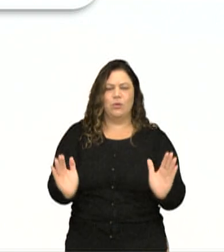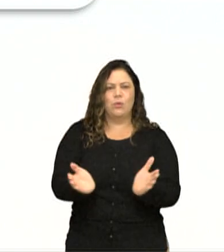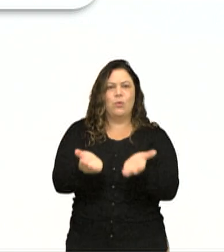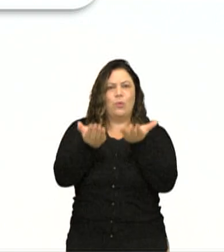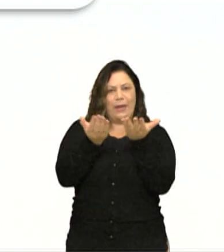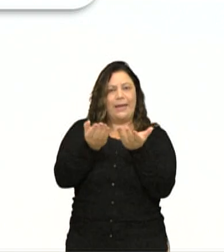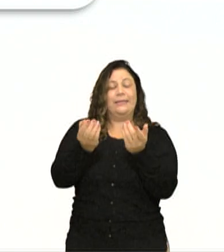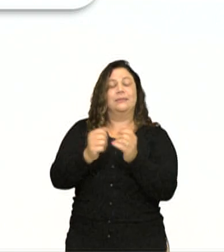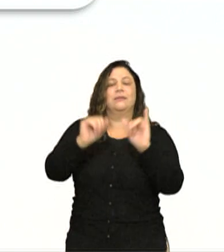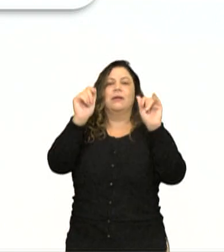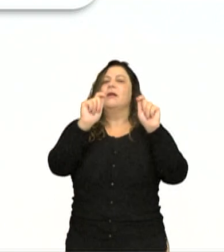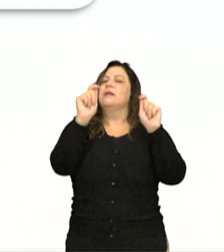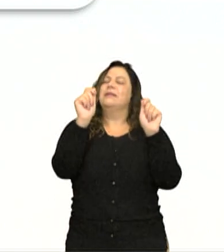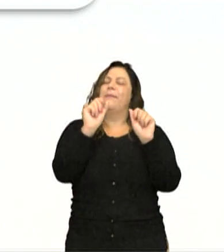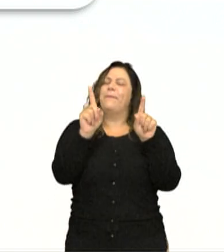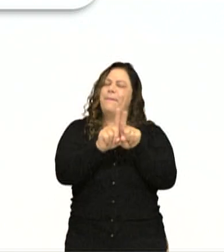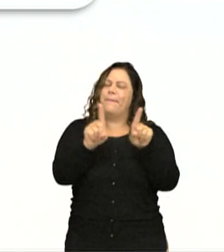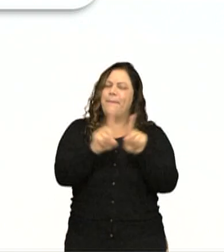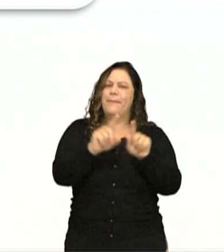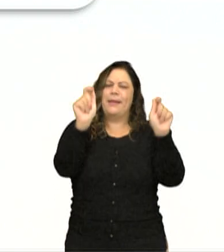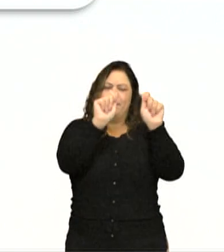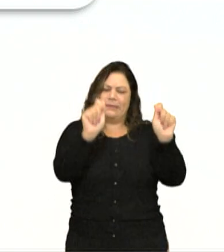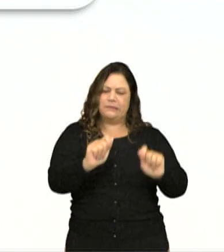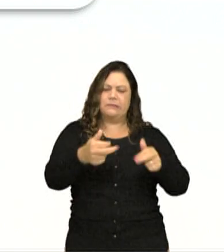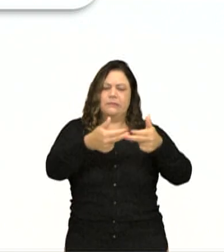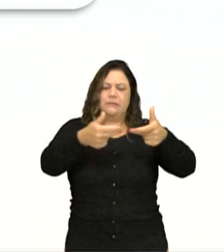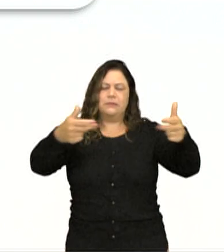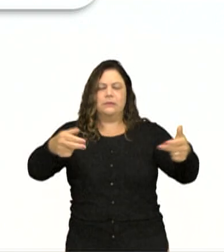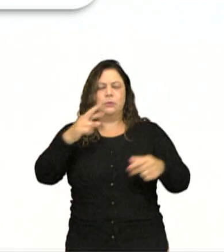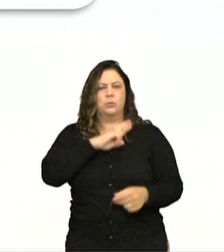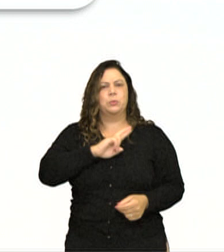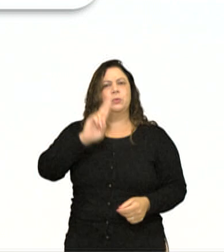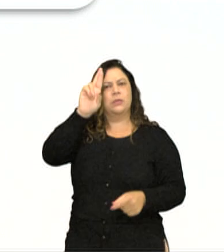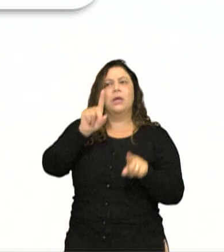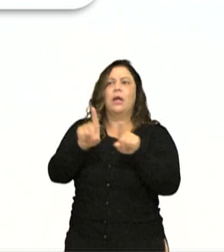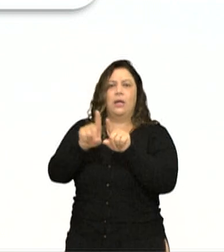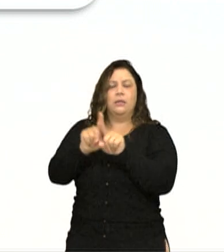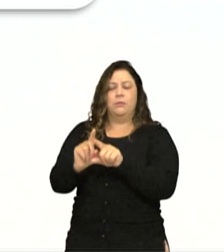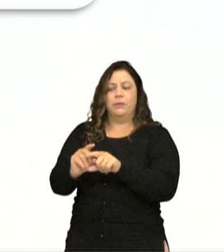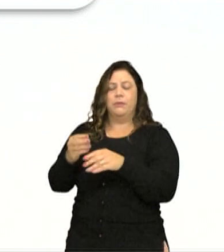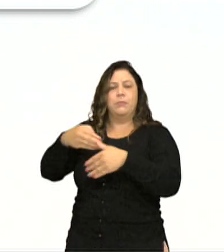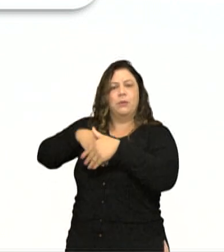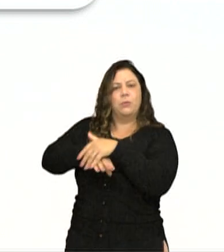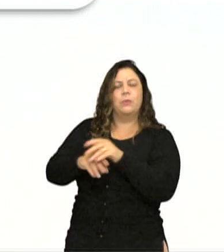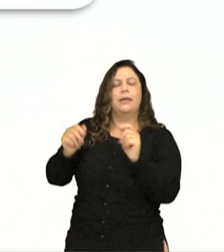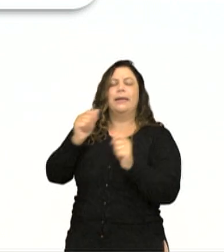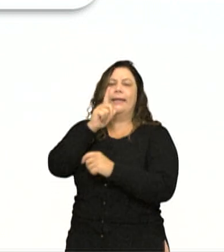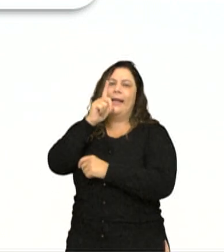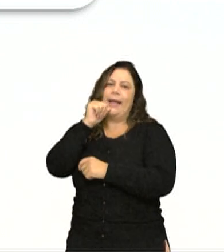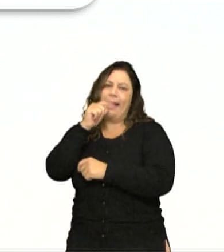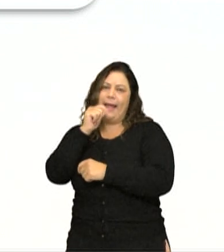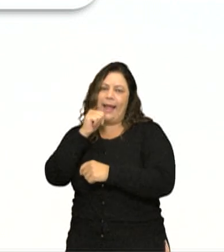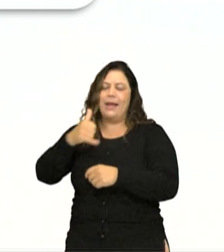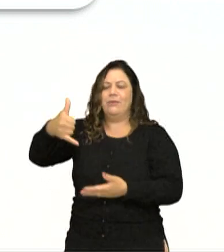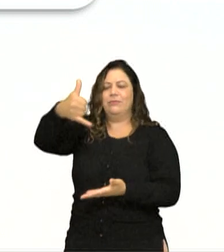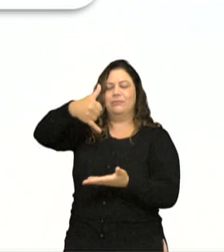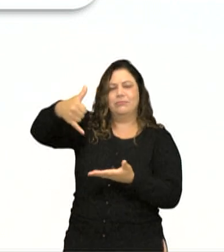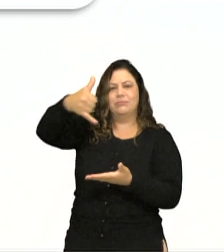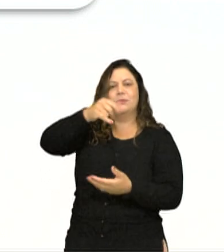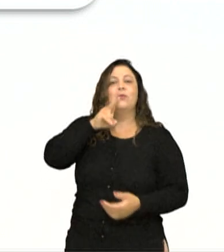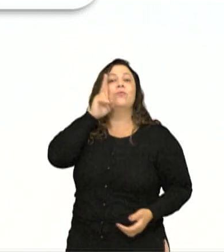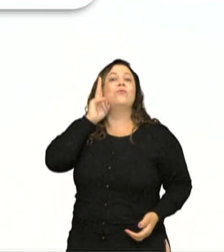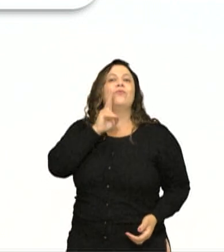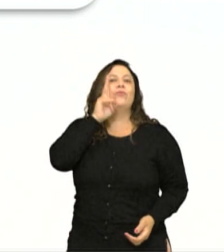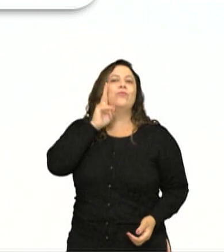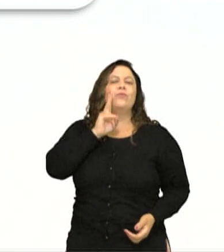religiosos, eram usados também para armazenar, entre outras coisas, água, vinho, né, azeite e mantimentos. Por